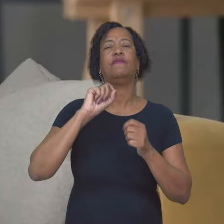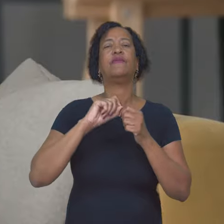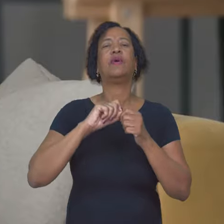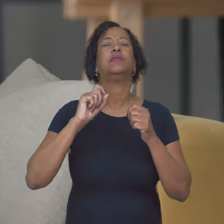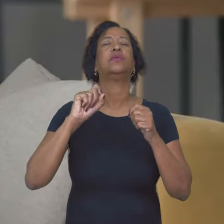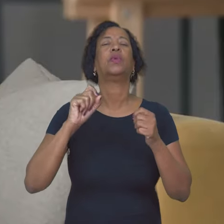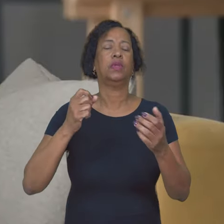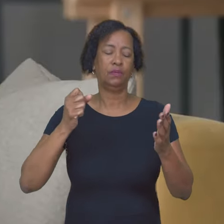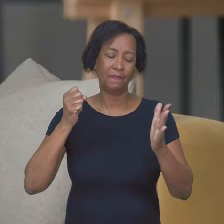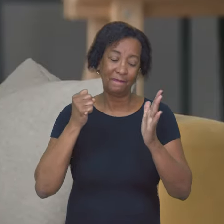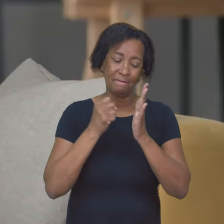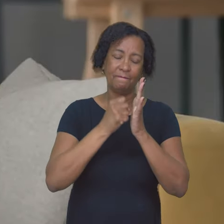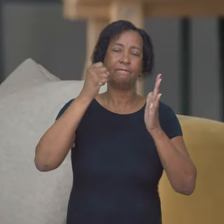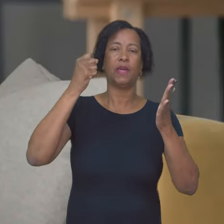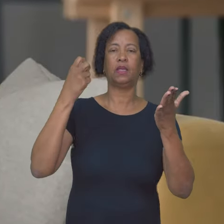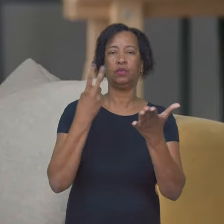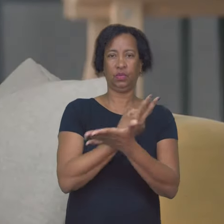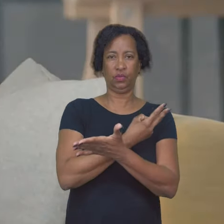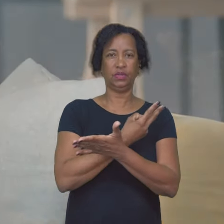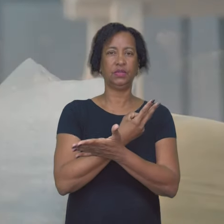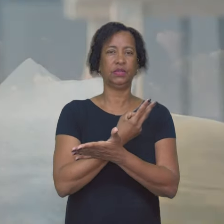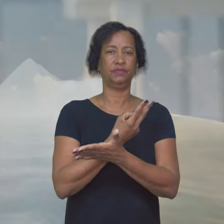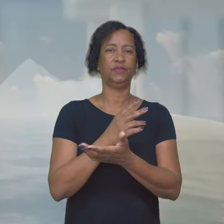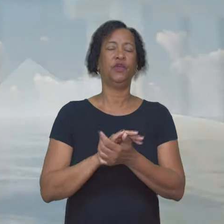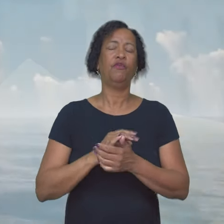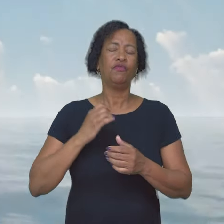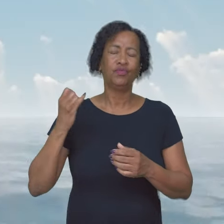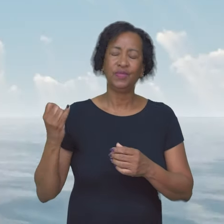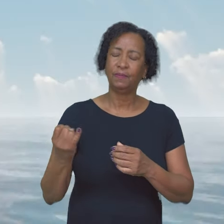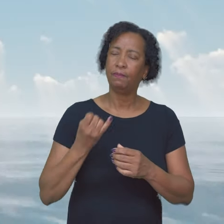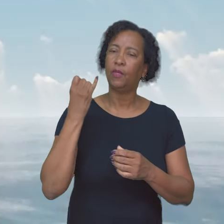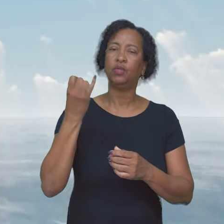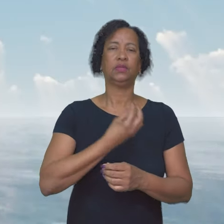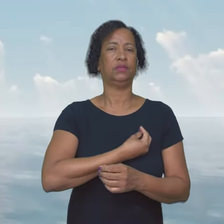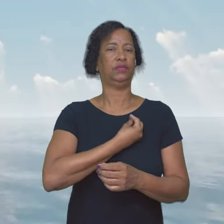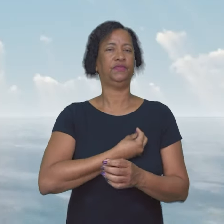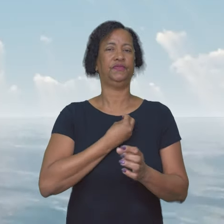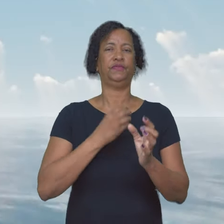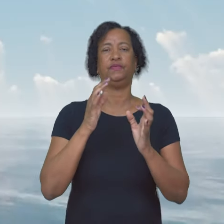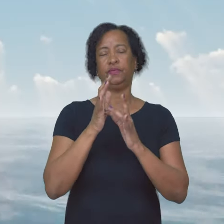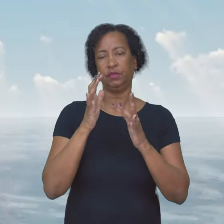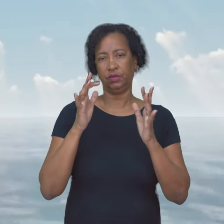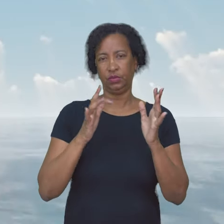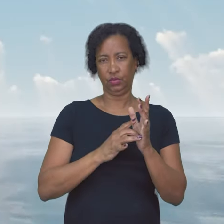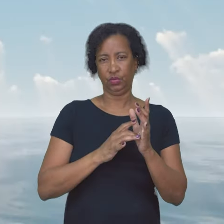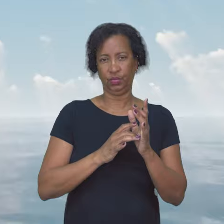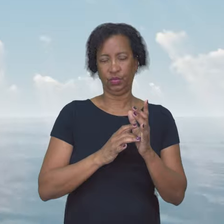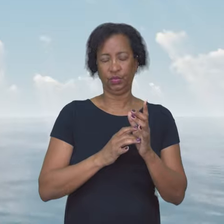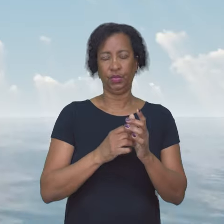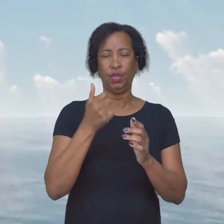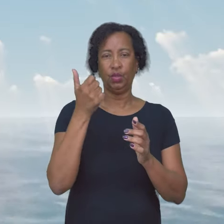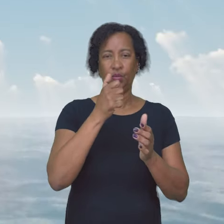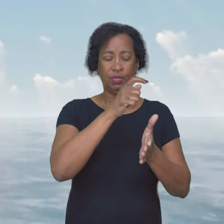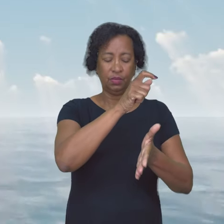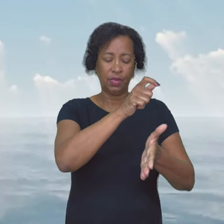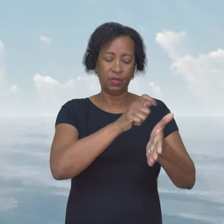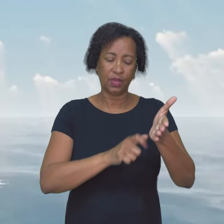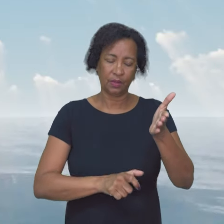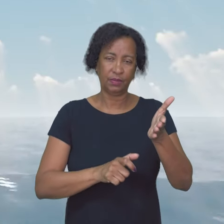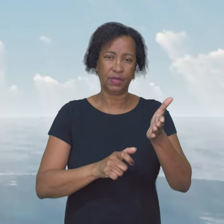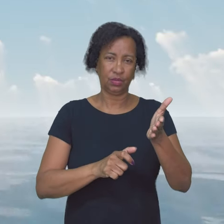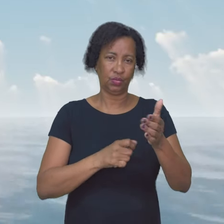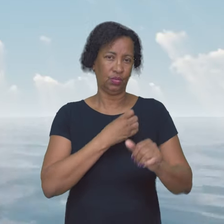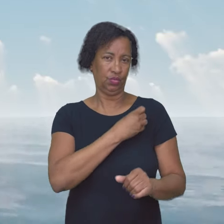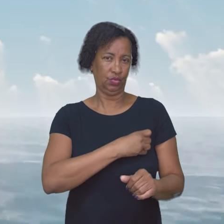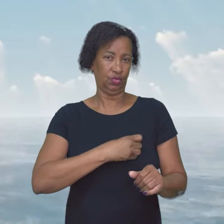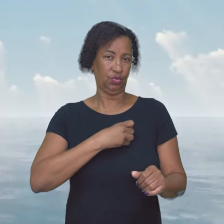vinda de Jesus ao mundo foi um fato muitíssimo importante no primeiro Capítulo do seu evangelho quando